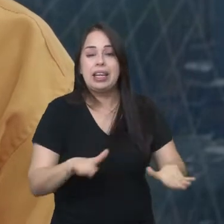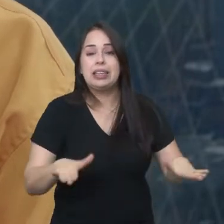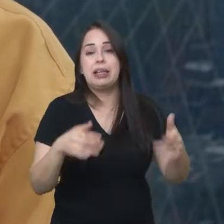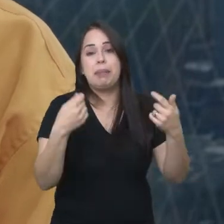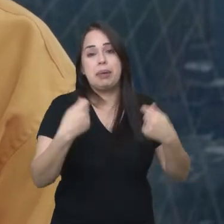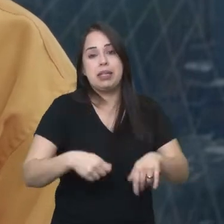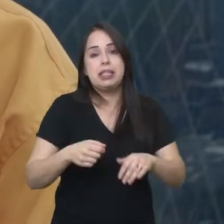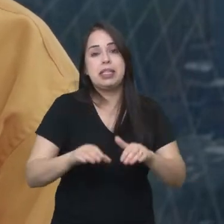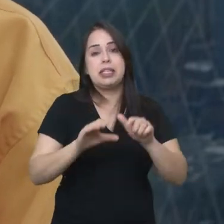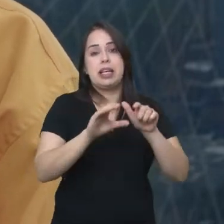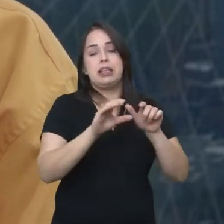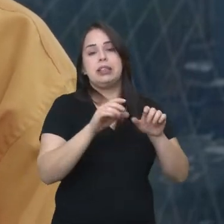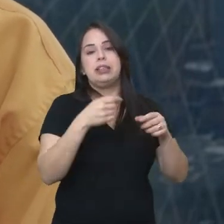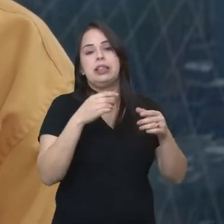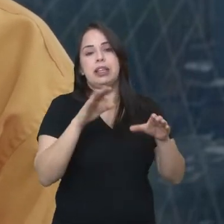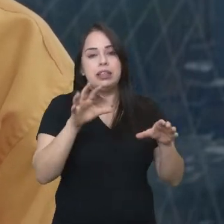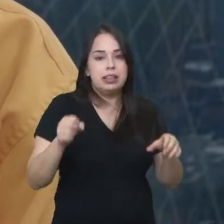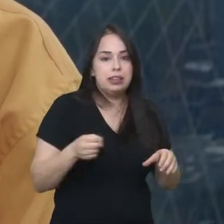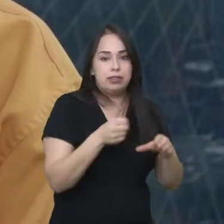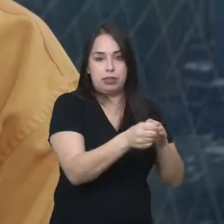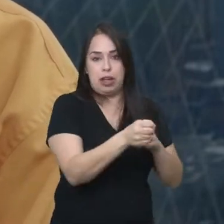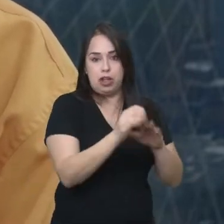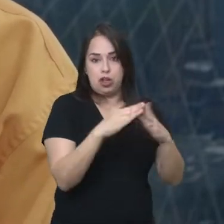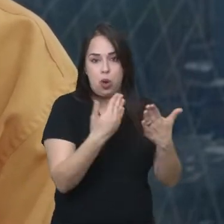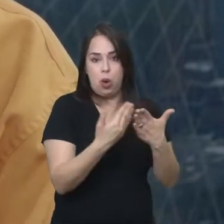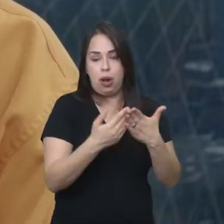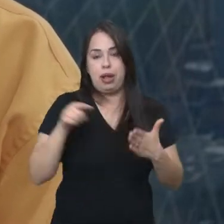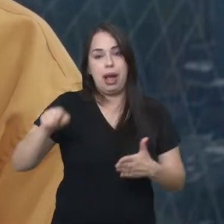está inserida para que a mãe possa trabalhar, ela seja complementada.